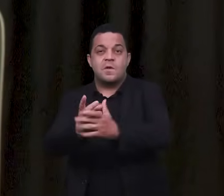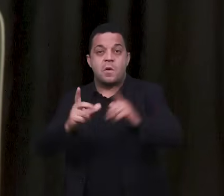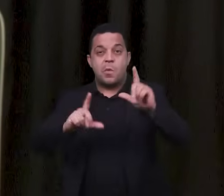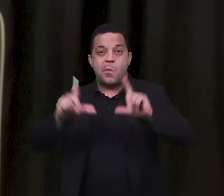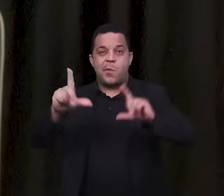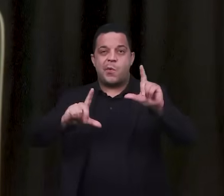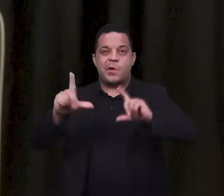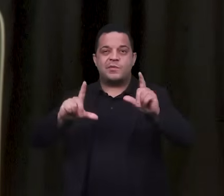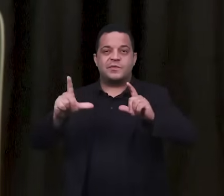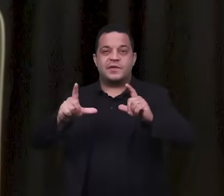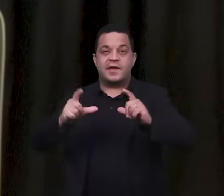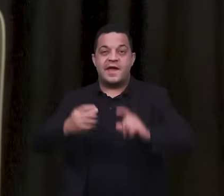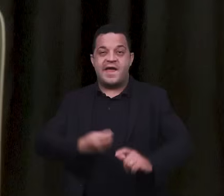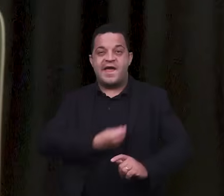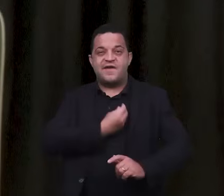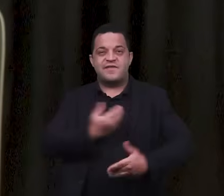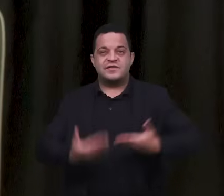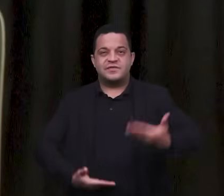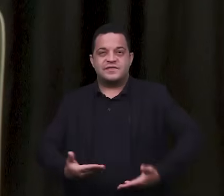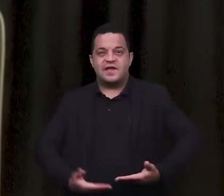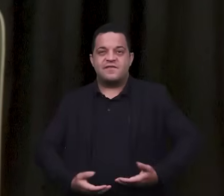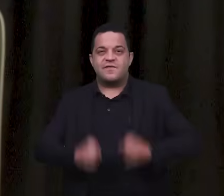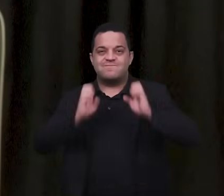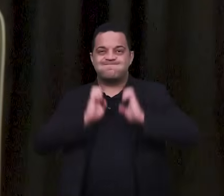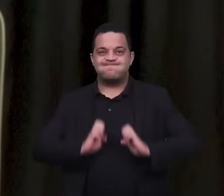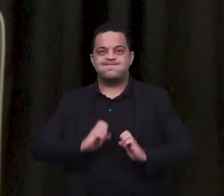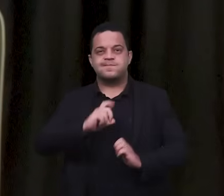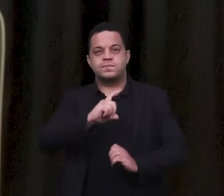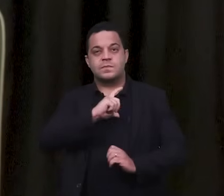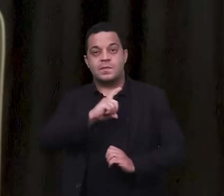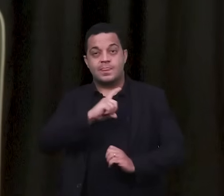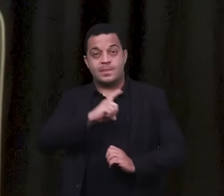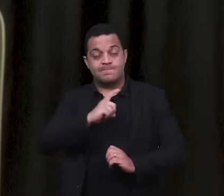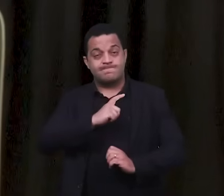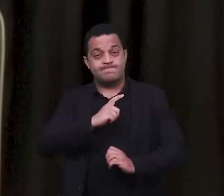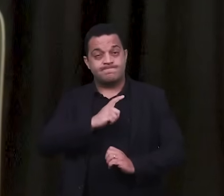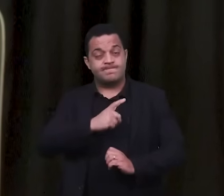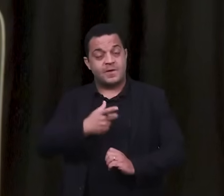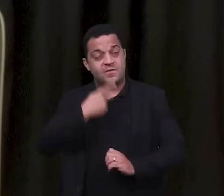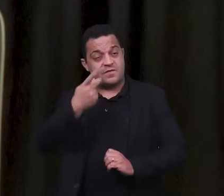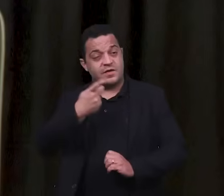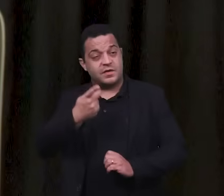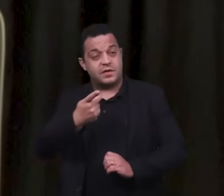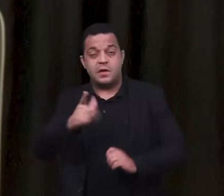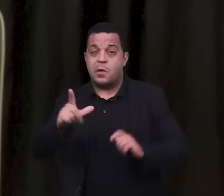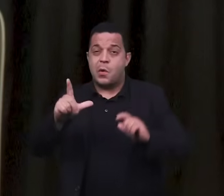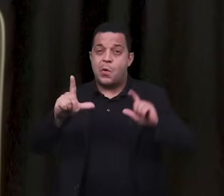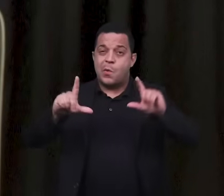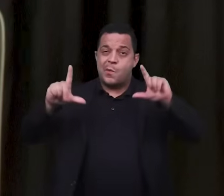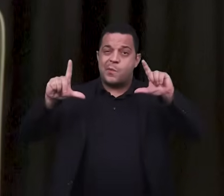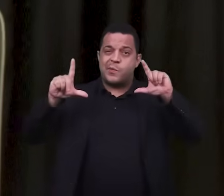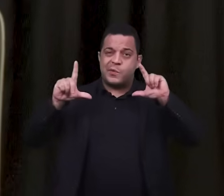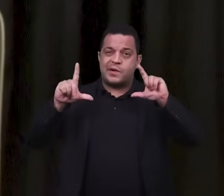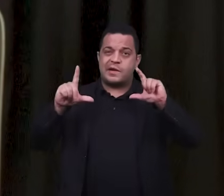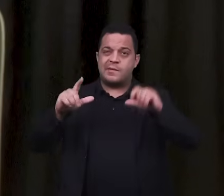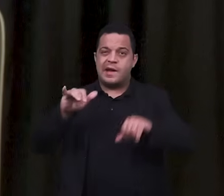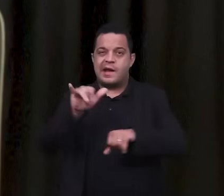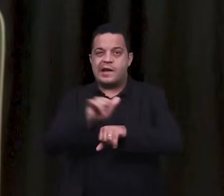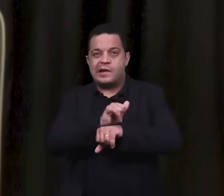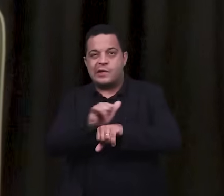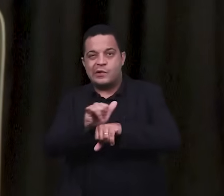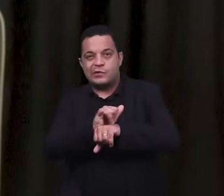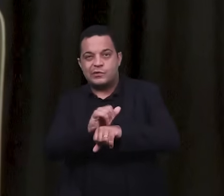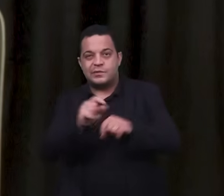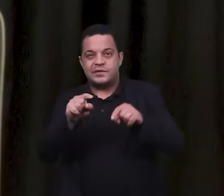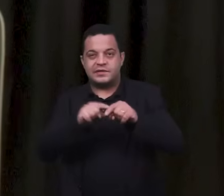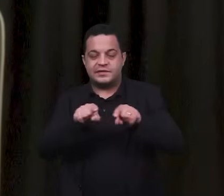programa sobre ética na vida do crente. E quero dizer que a nossa transmissão, ela está sendo feita pelo YouTube, também pelas